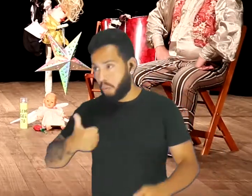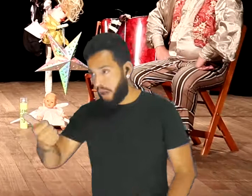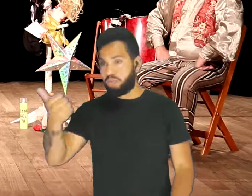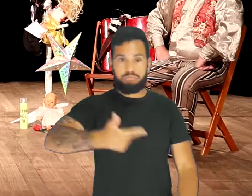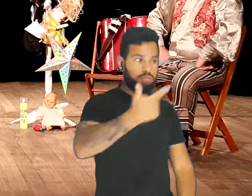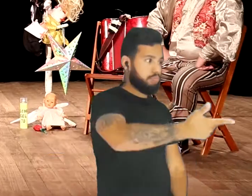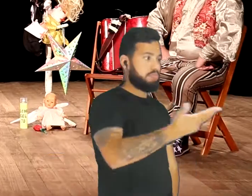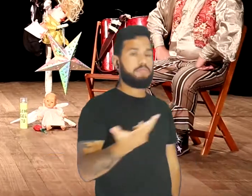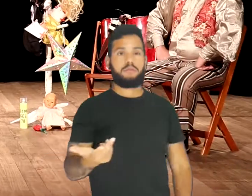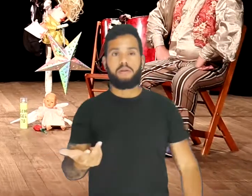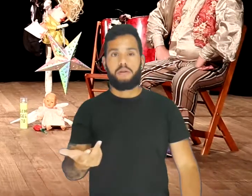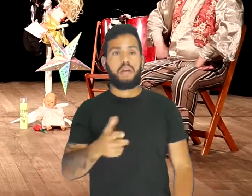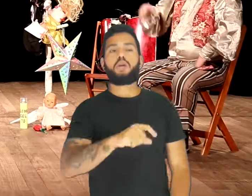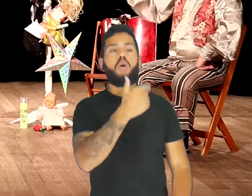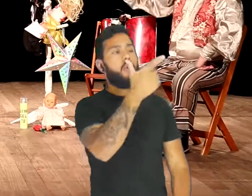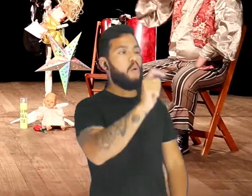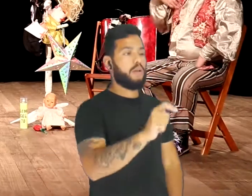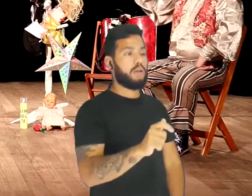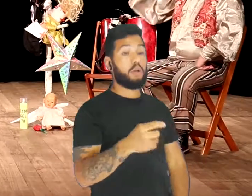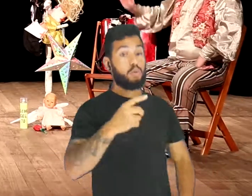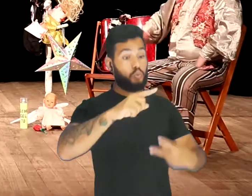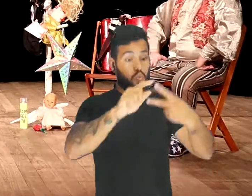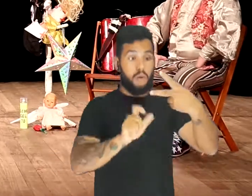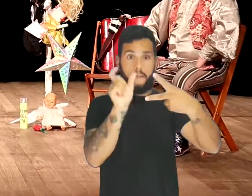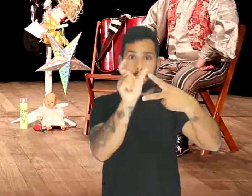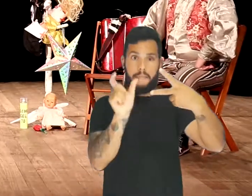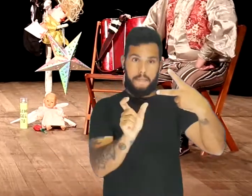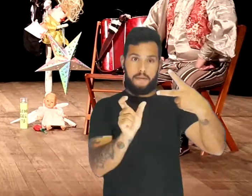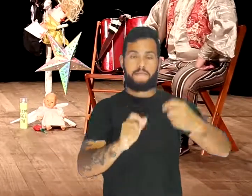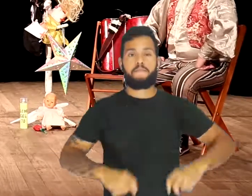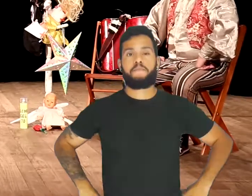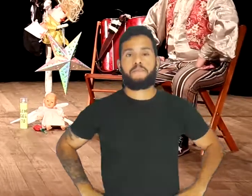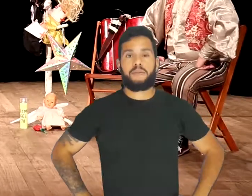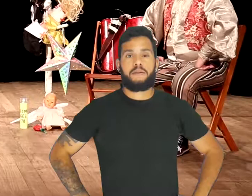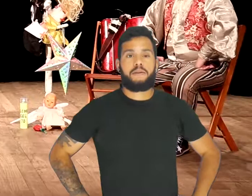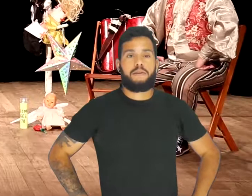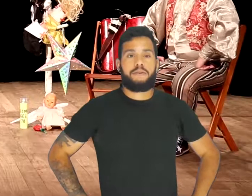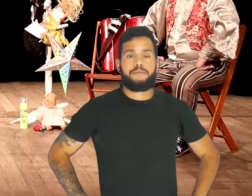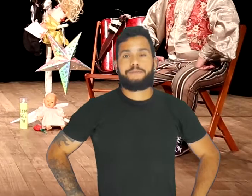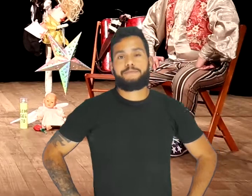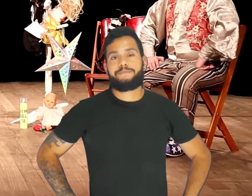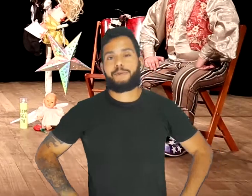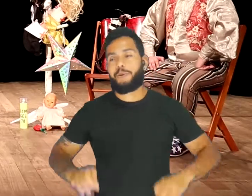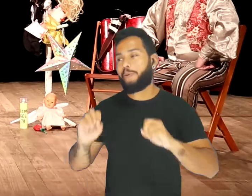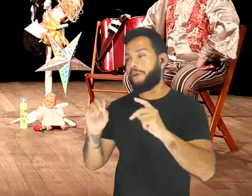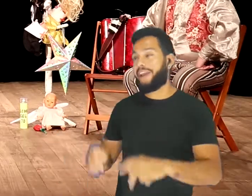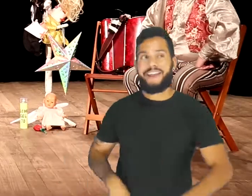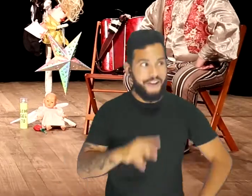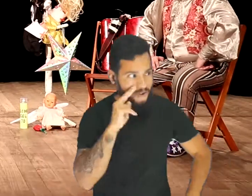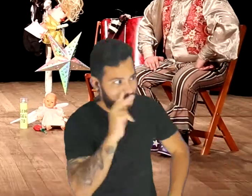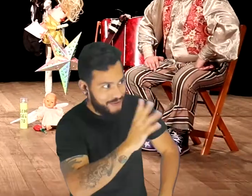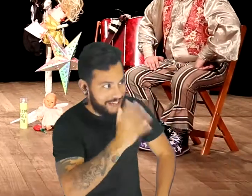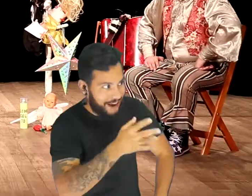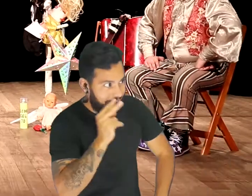é tu. É tá, tu. Pode ser. Então é ela. Vai, primeira, depois então. Depois tá. Tu. Escolhe outra. Duas palavras. Essa aí tá muito ruim. Só uma. Eu já